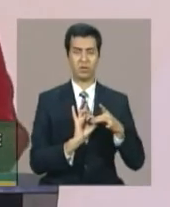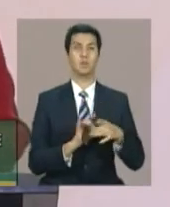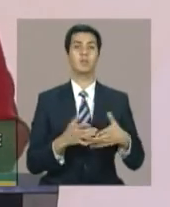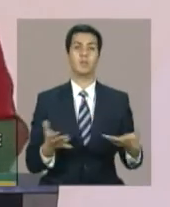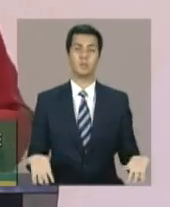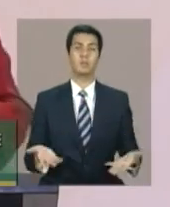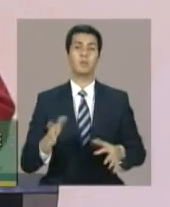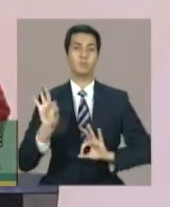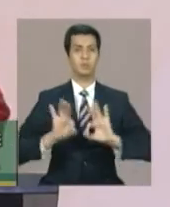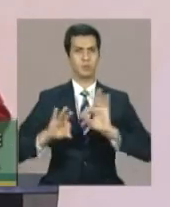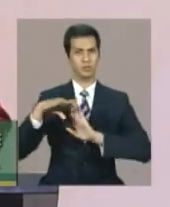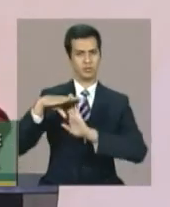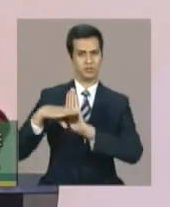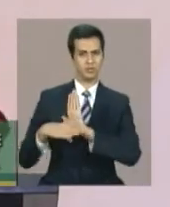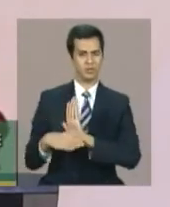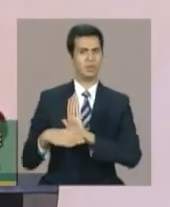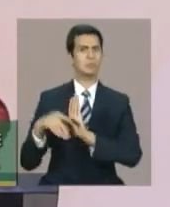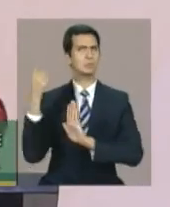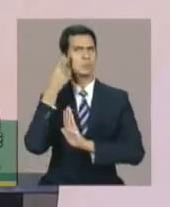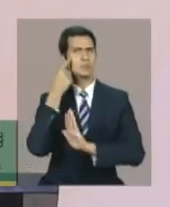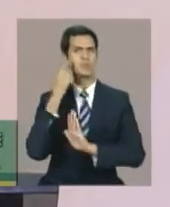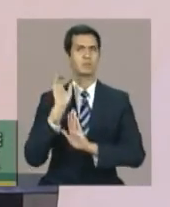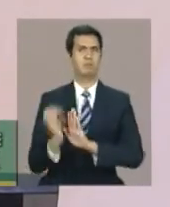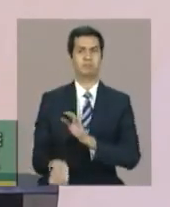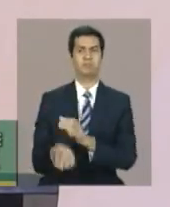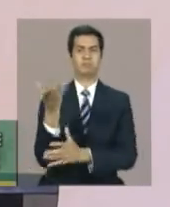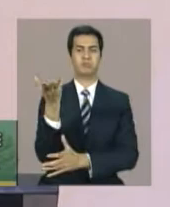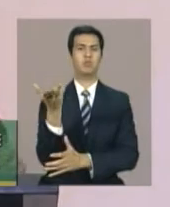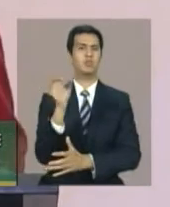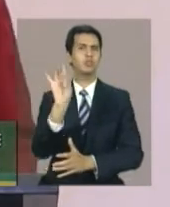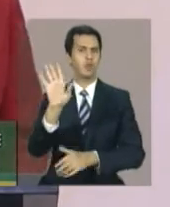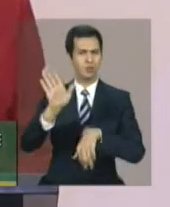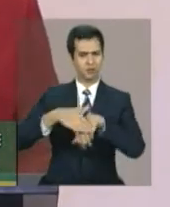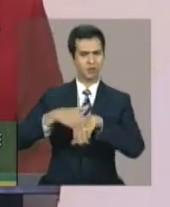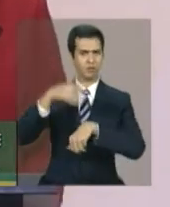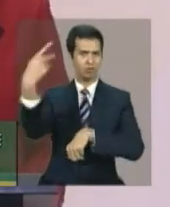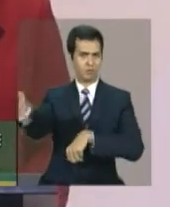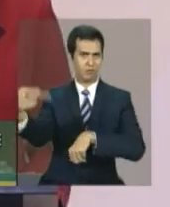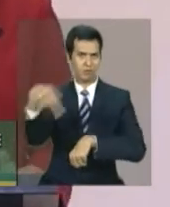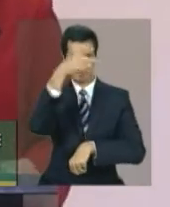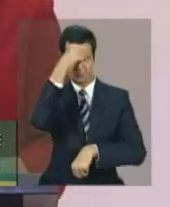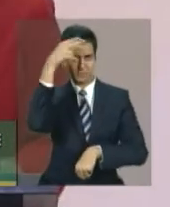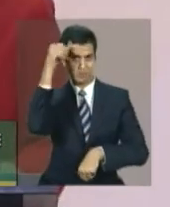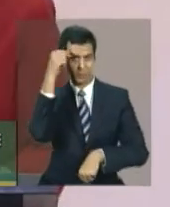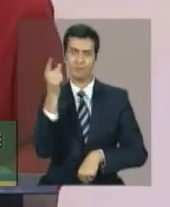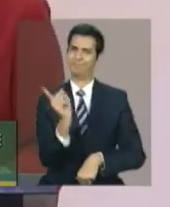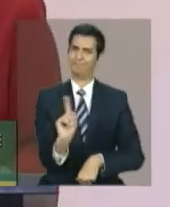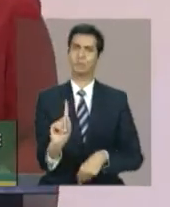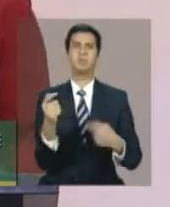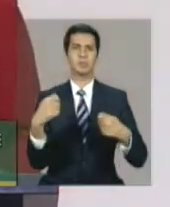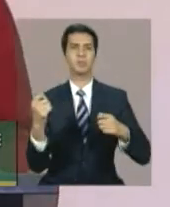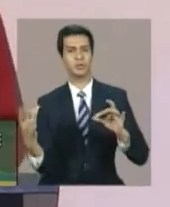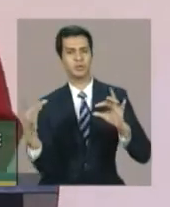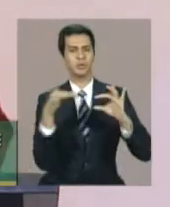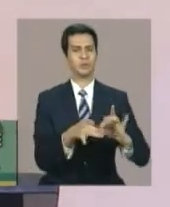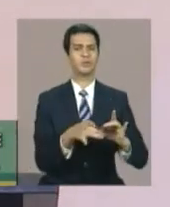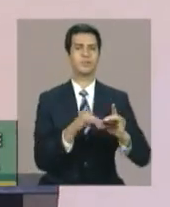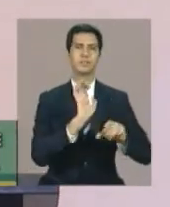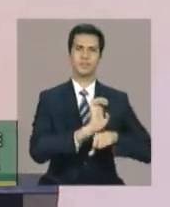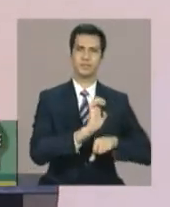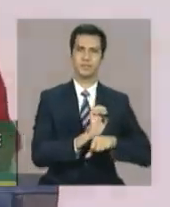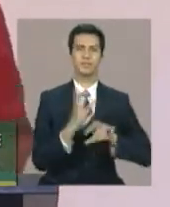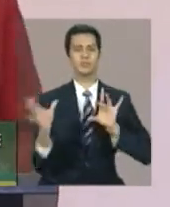pelo município ou só pelo estado, por isso é importante que o governo federal entre nesta